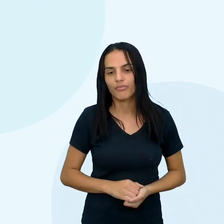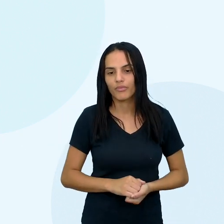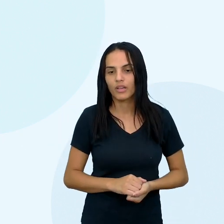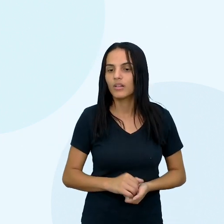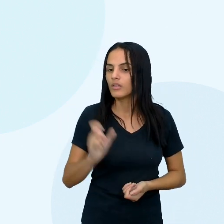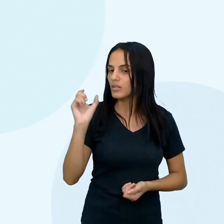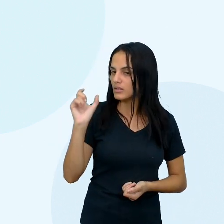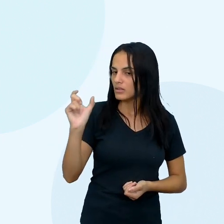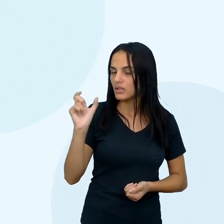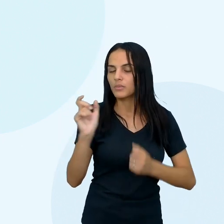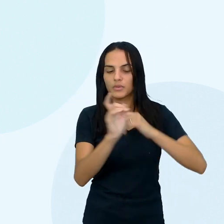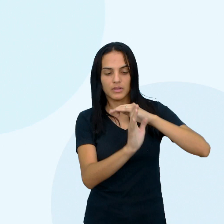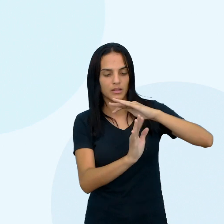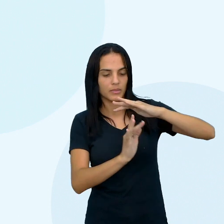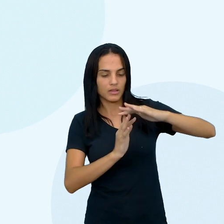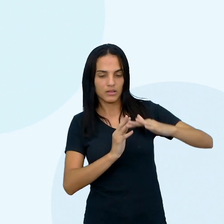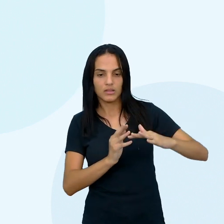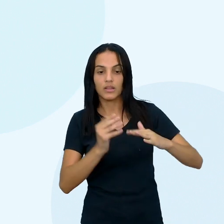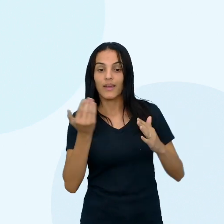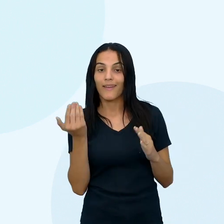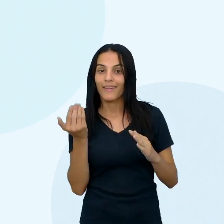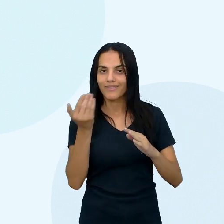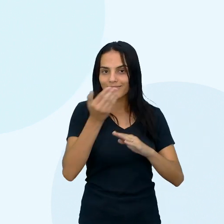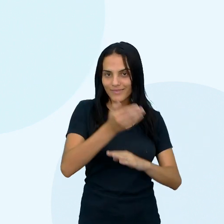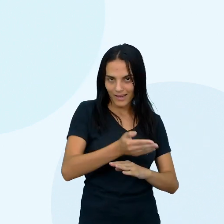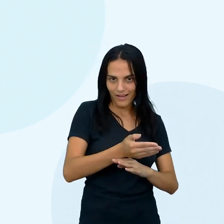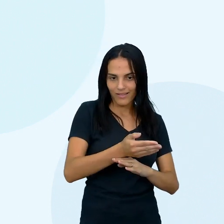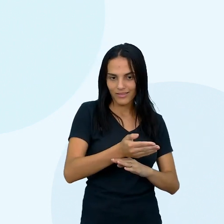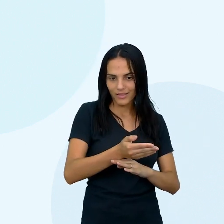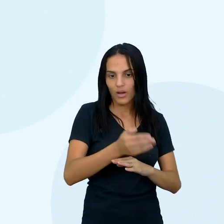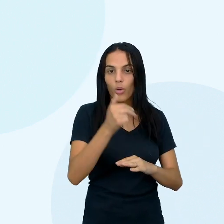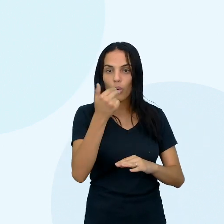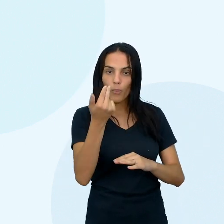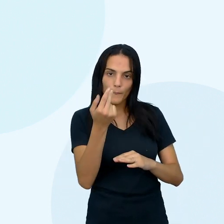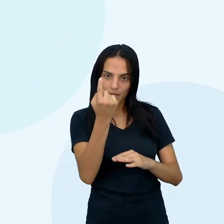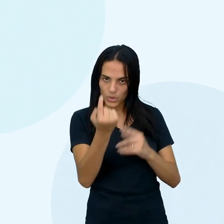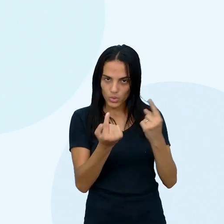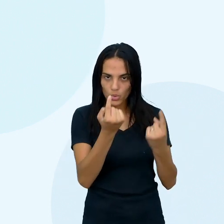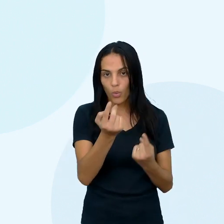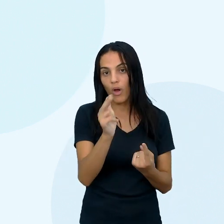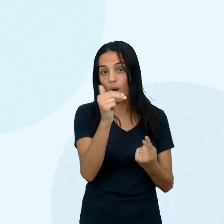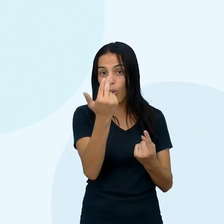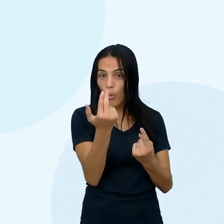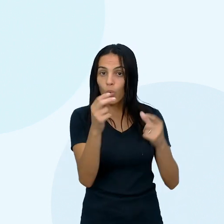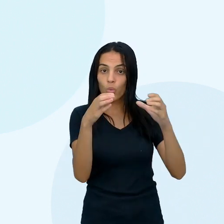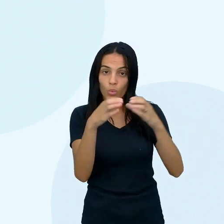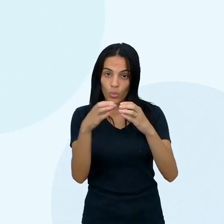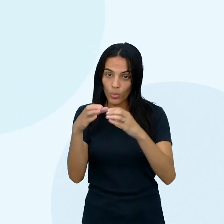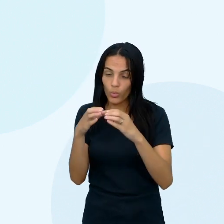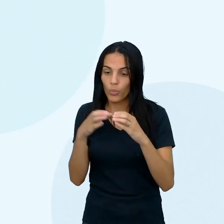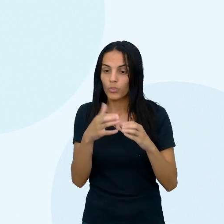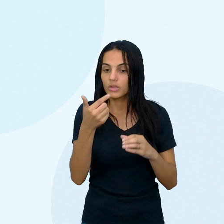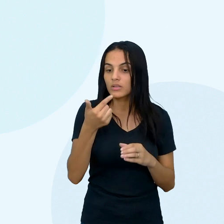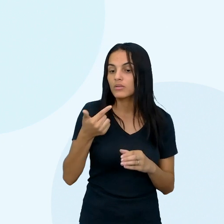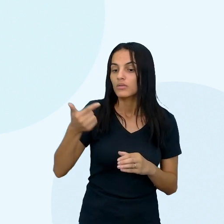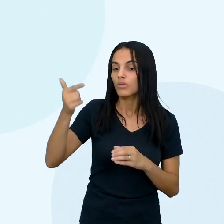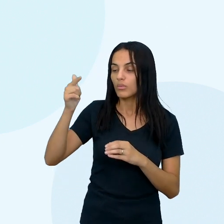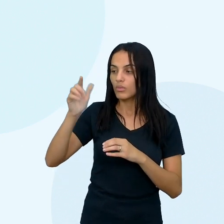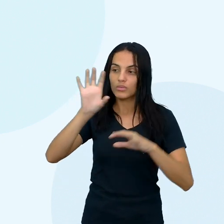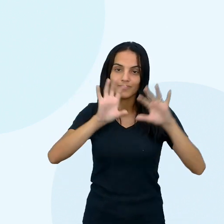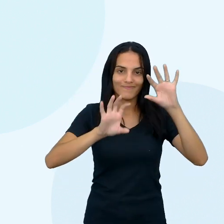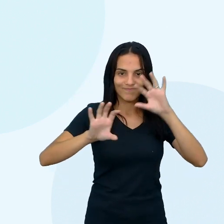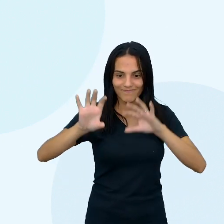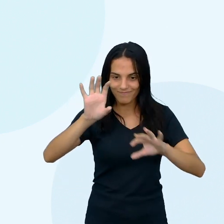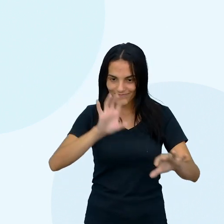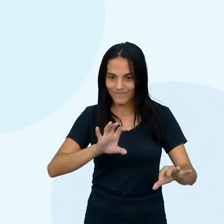termo imigração diz respeito à entrada de indivíduos ou grupos de indivíduos em outro território. Já